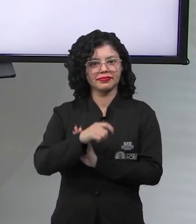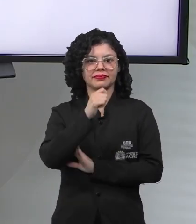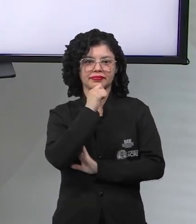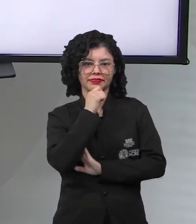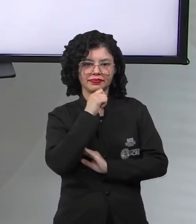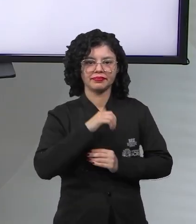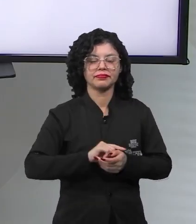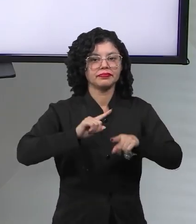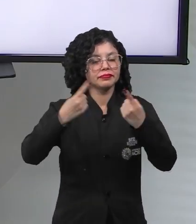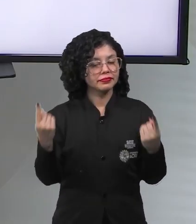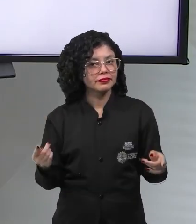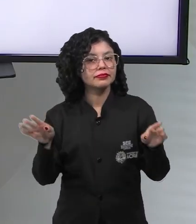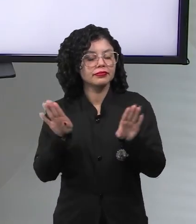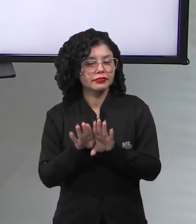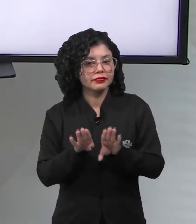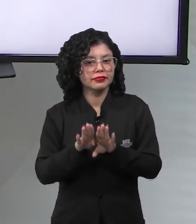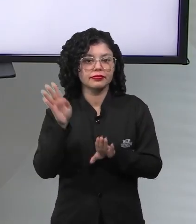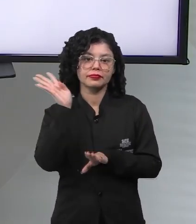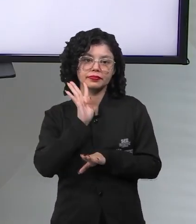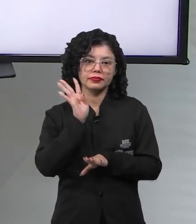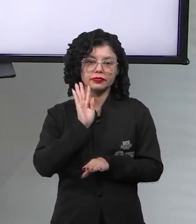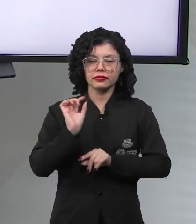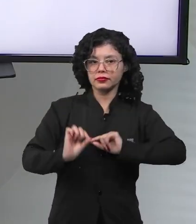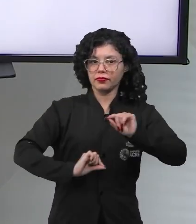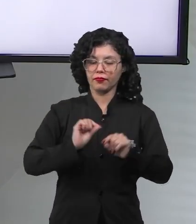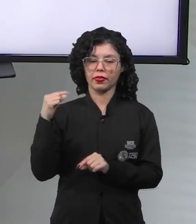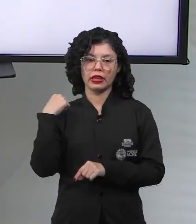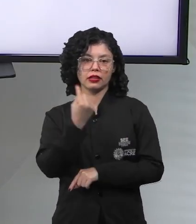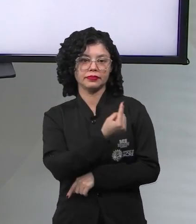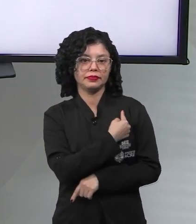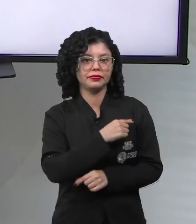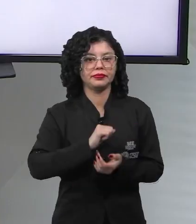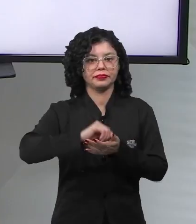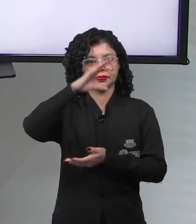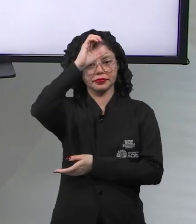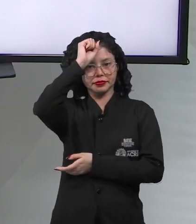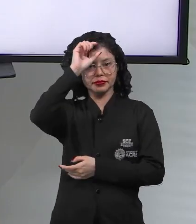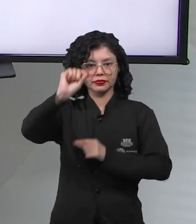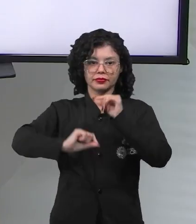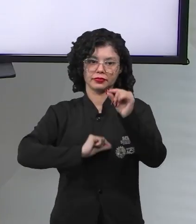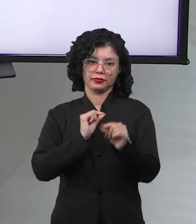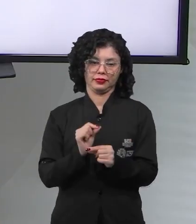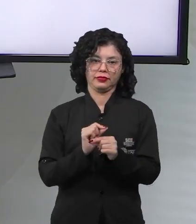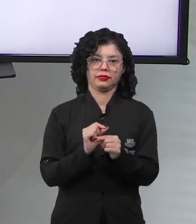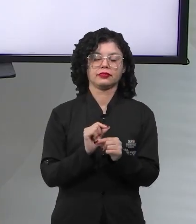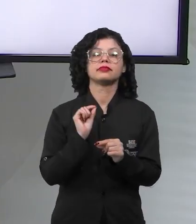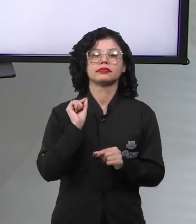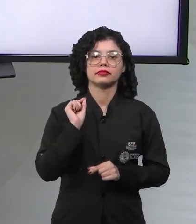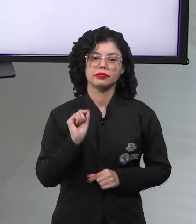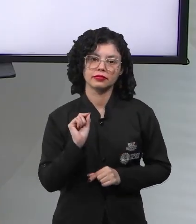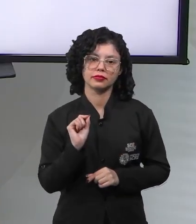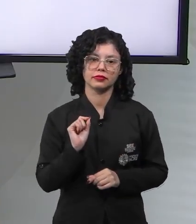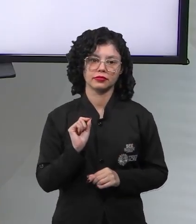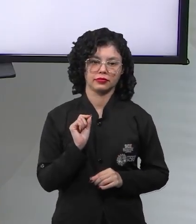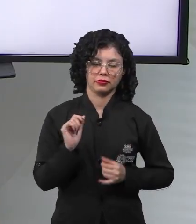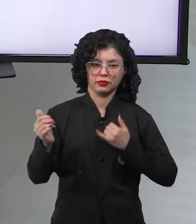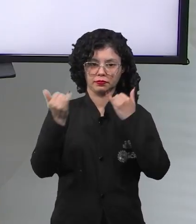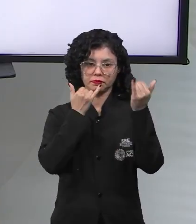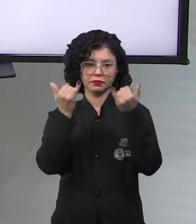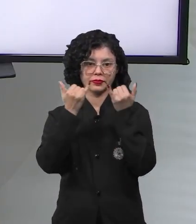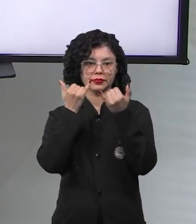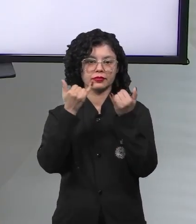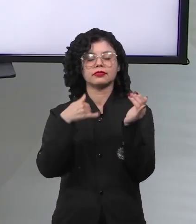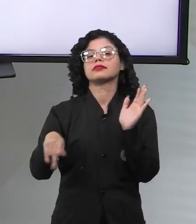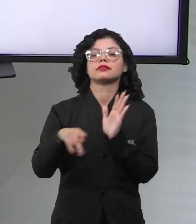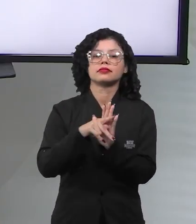sucessivamente. Mas também é interessante nós apreendermos e aprendermos